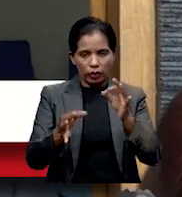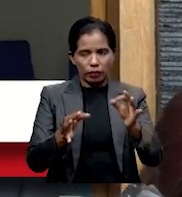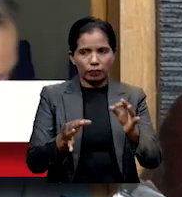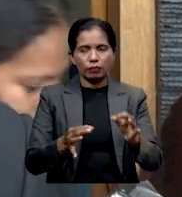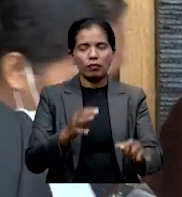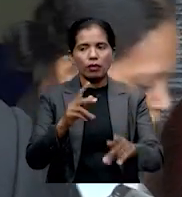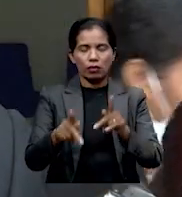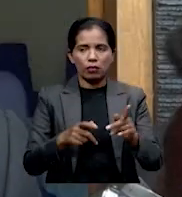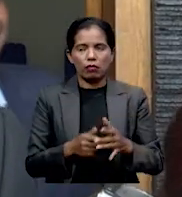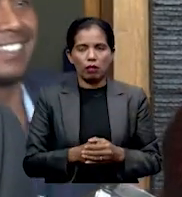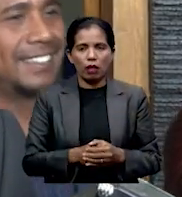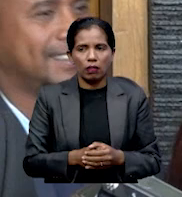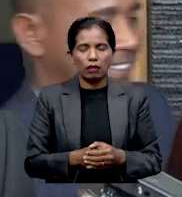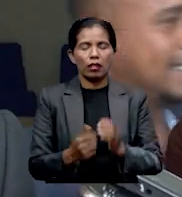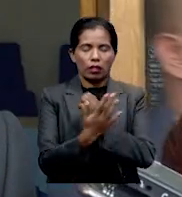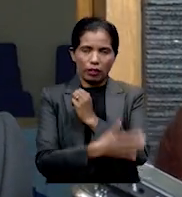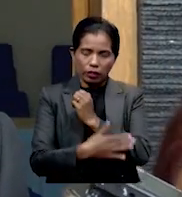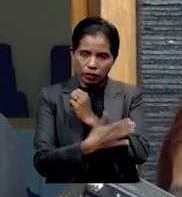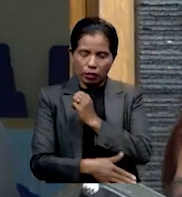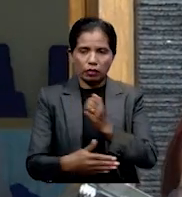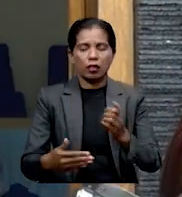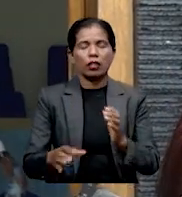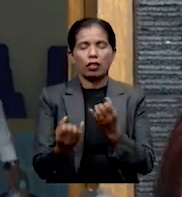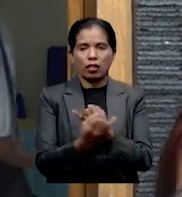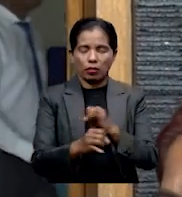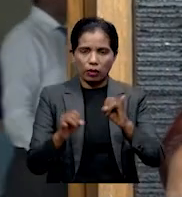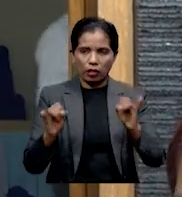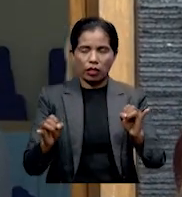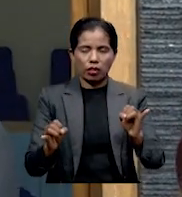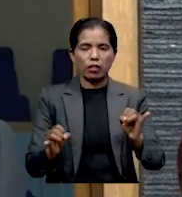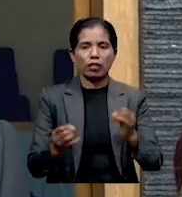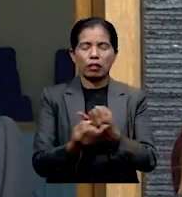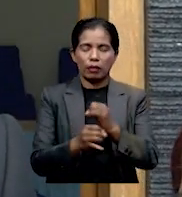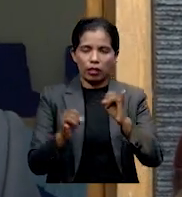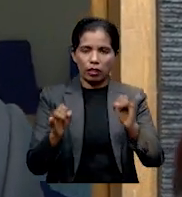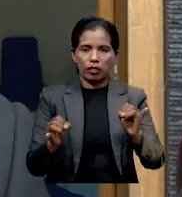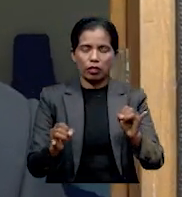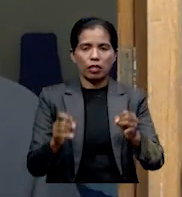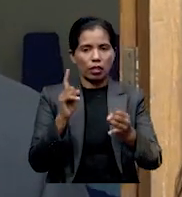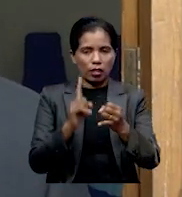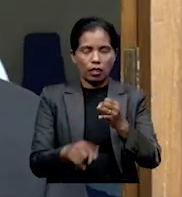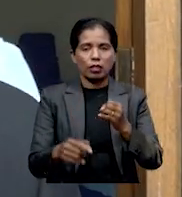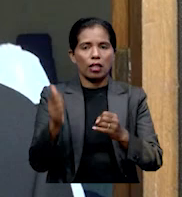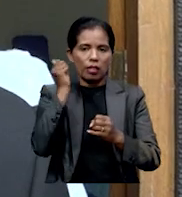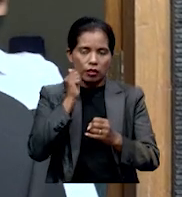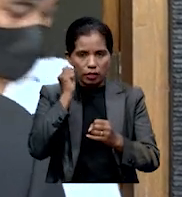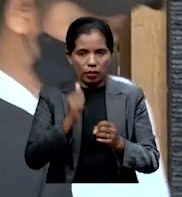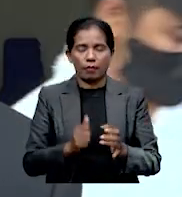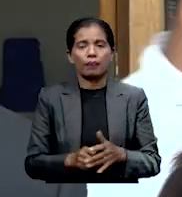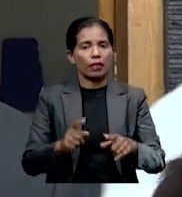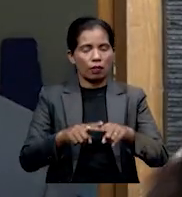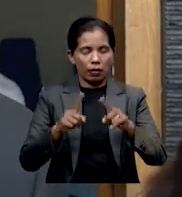sempre usa de nação de que reta um com igus liu nação circelo que a Ásia e a sudeste asiático, mas